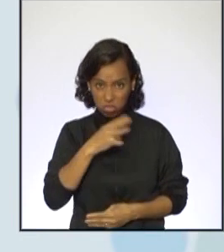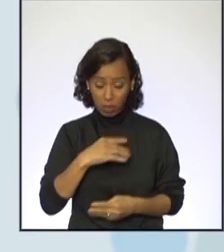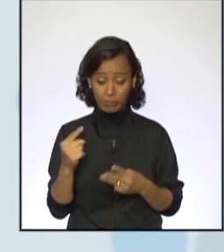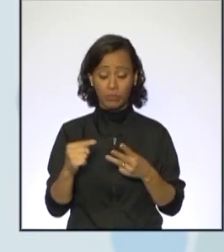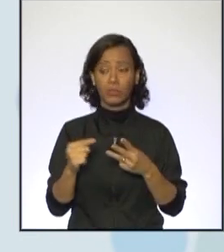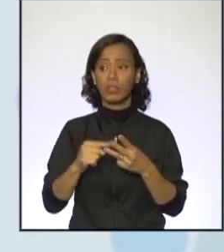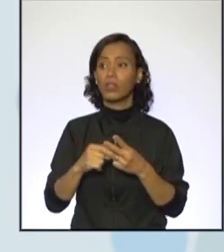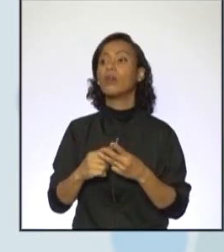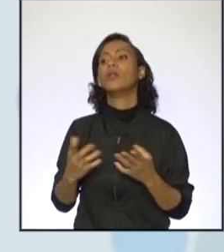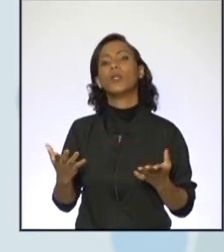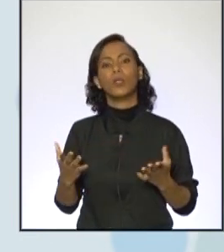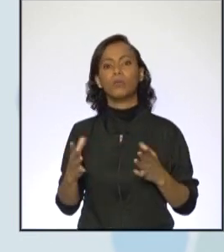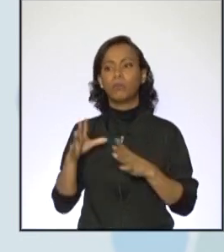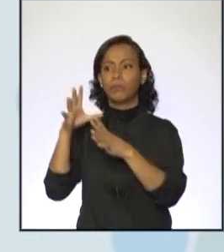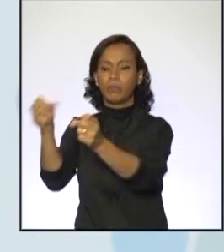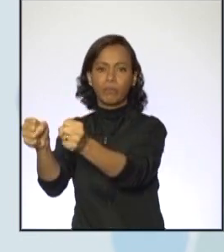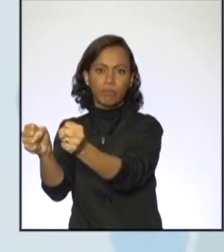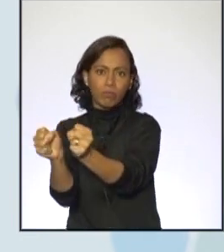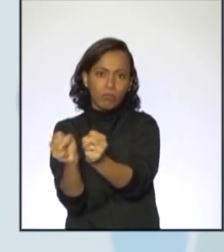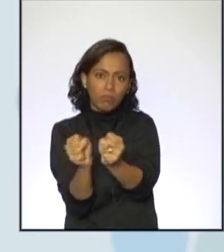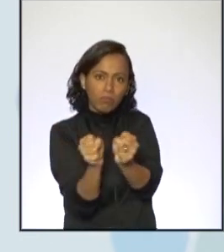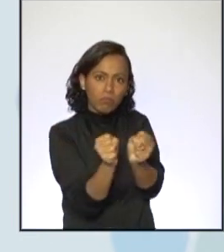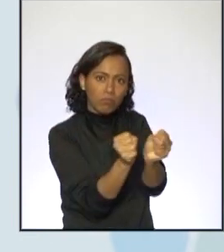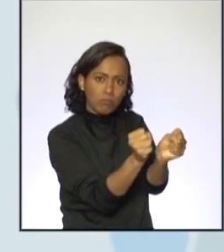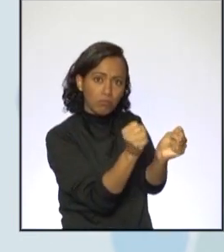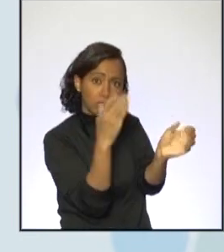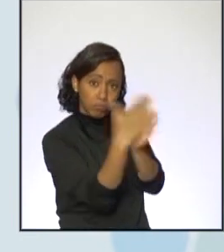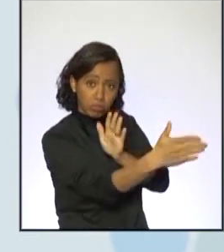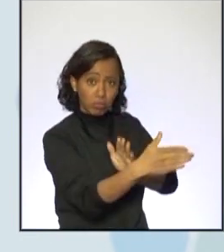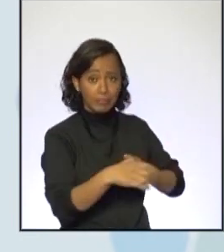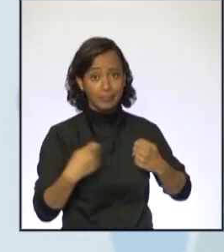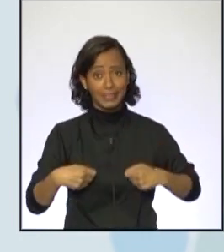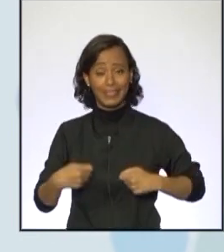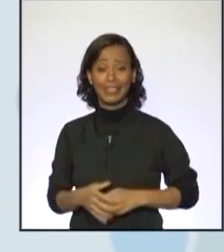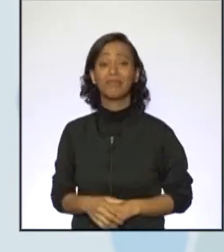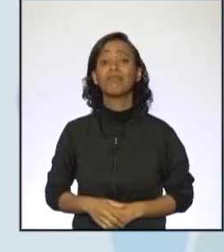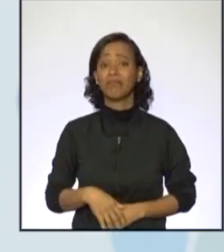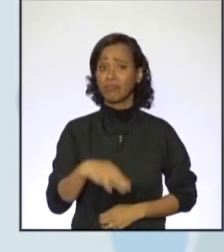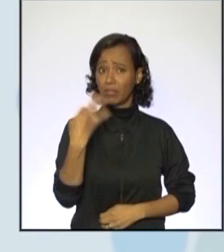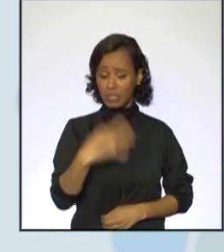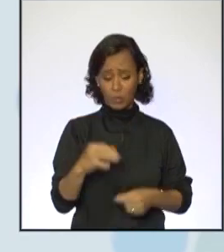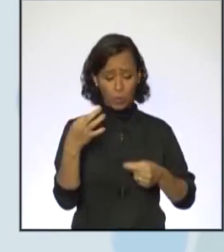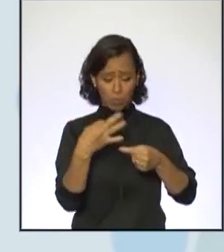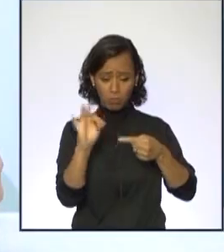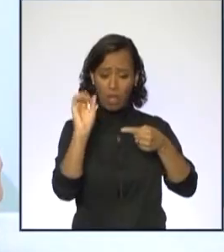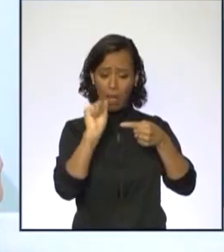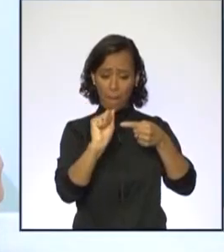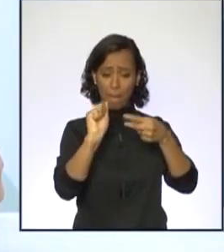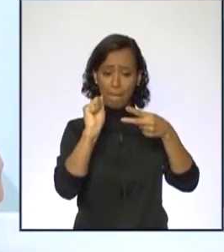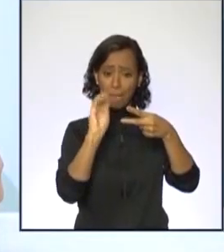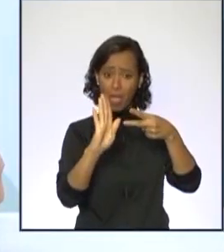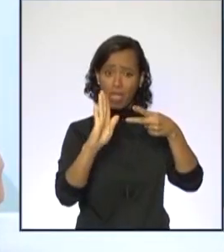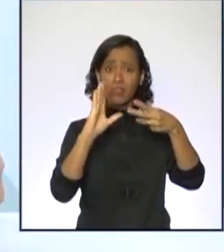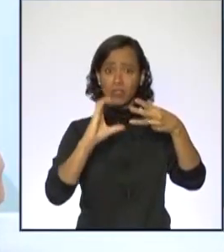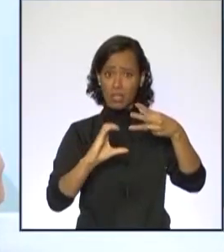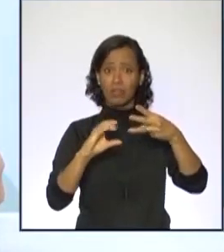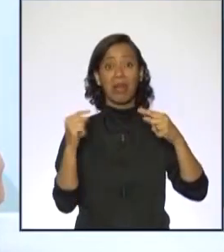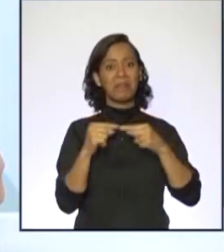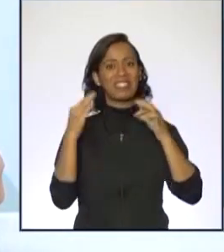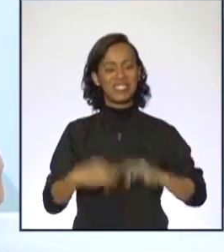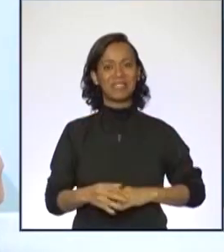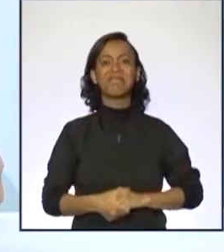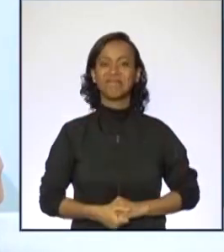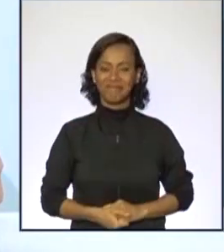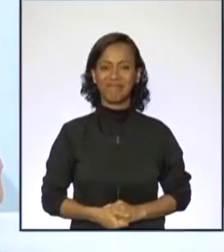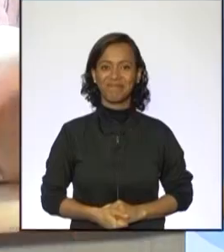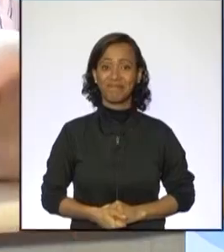tópico, ou seja, são elementos que complementam essa lei. E eu estou vendo aqui, Kátia, que responderam